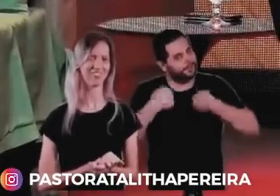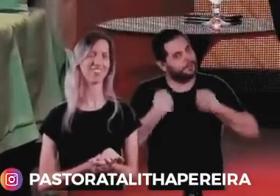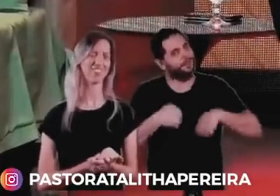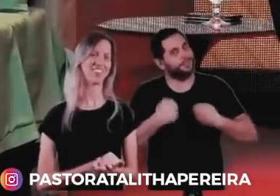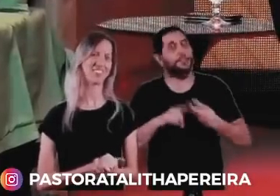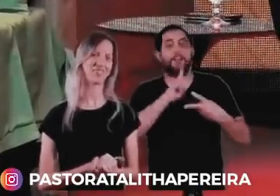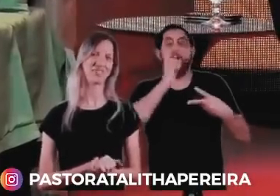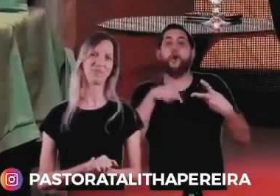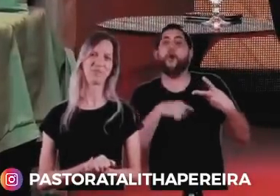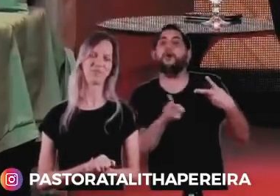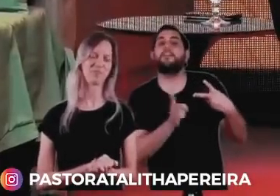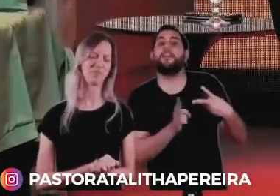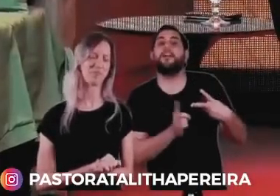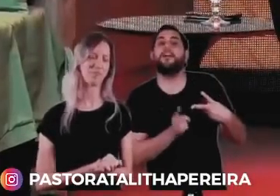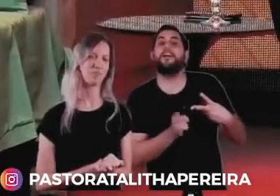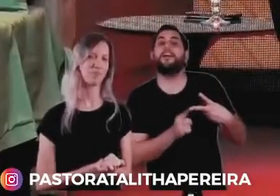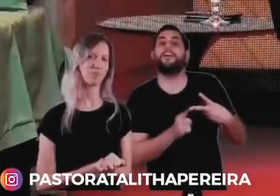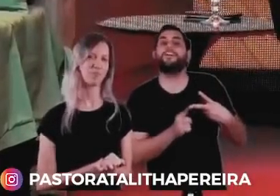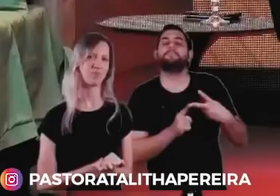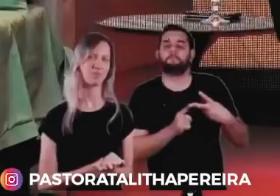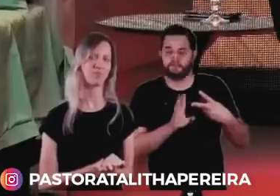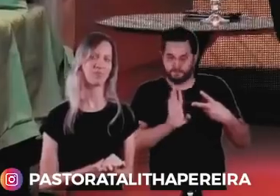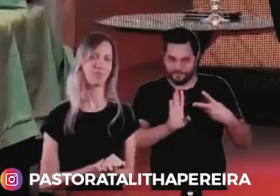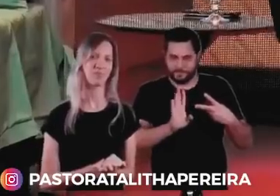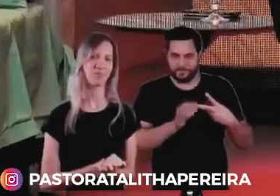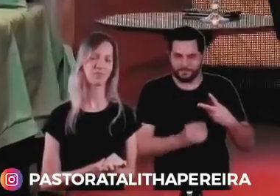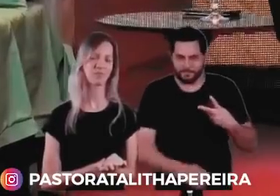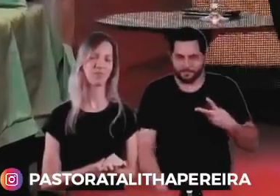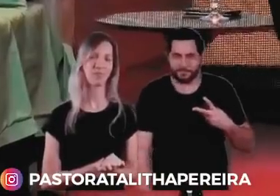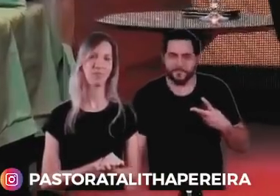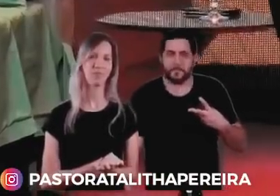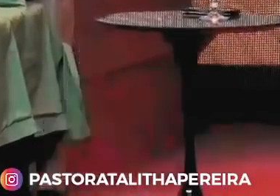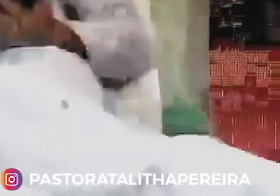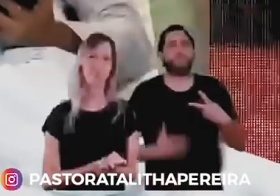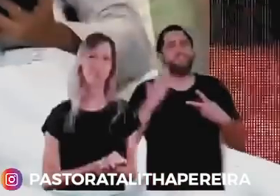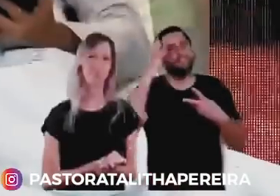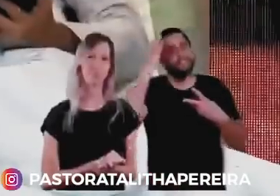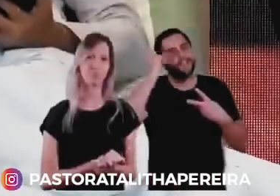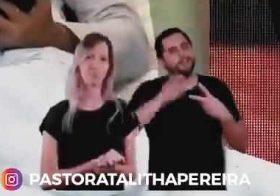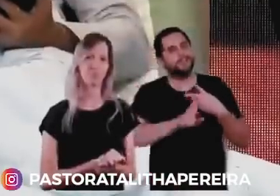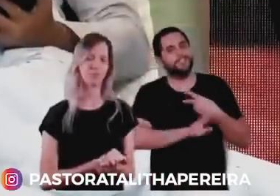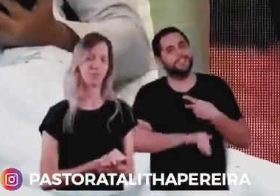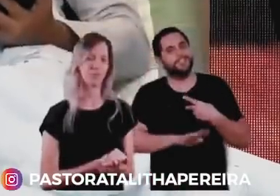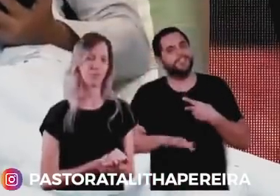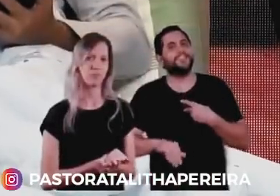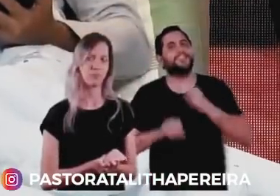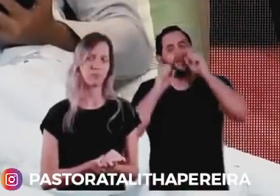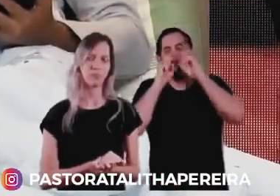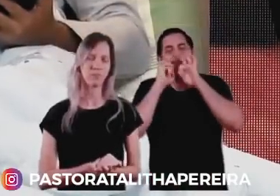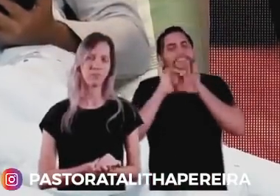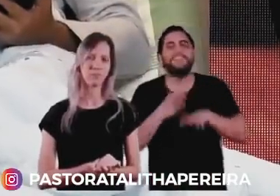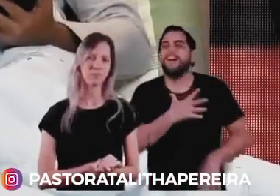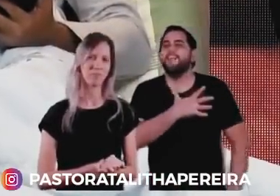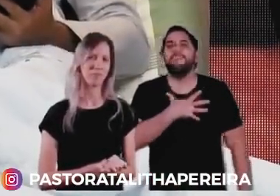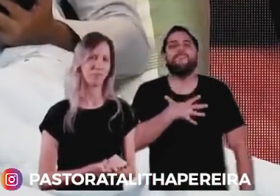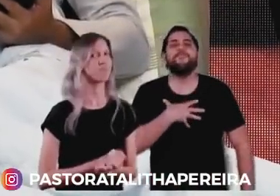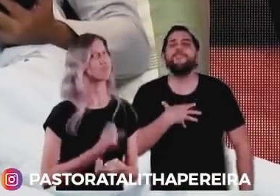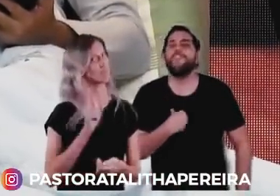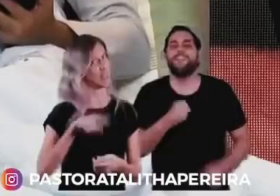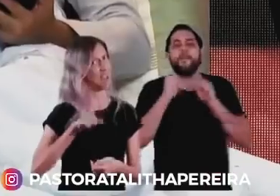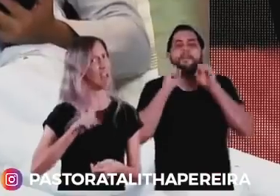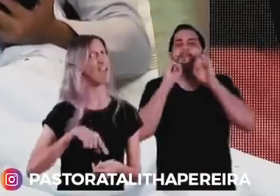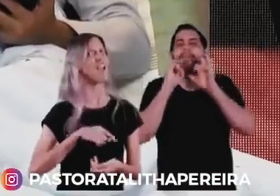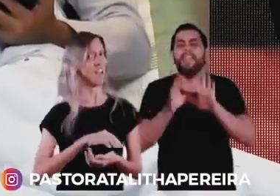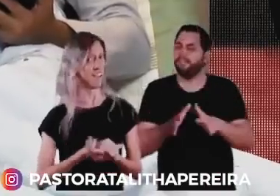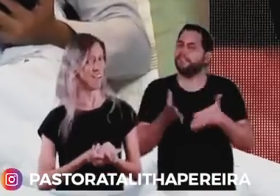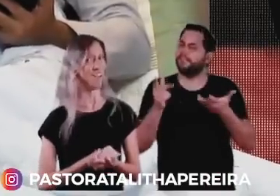que eu sei que acontece com muitos casais. Gente, a gente sabe que criança é benção. Filho é bênção. Filho